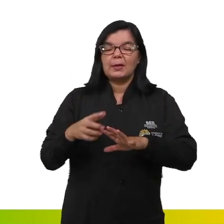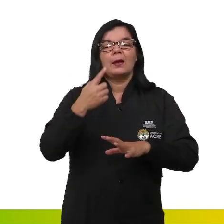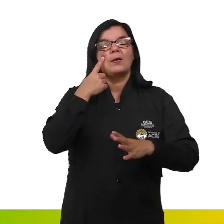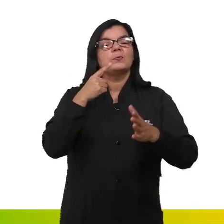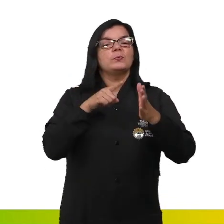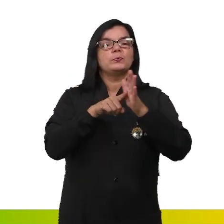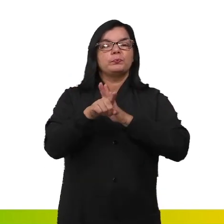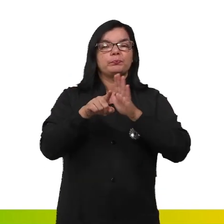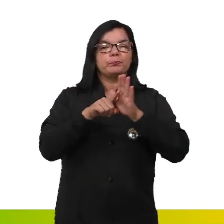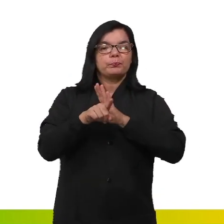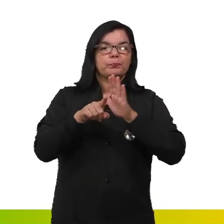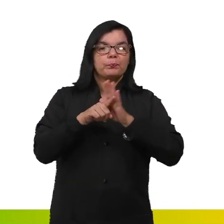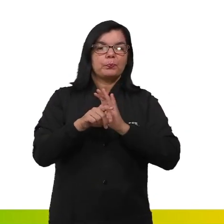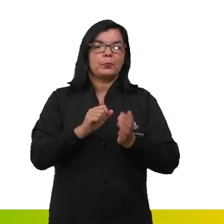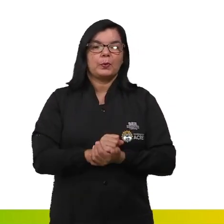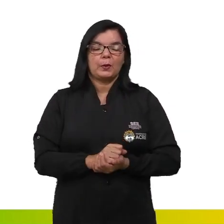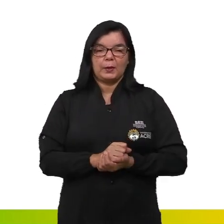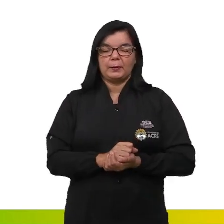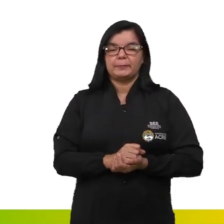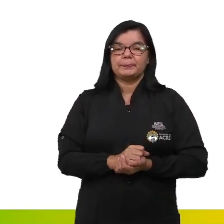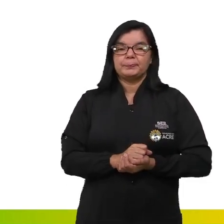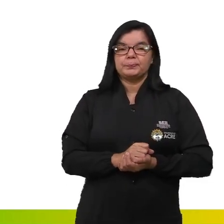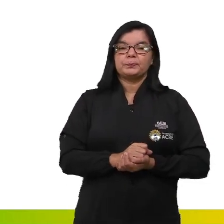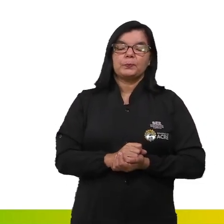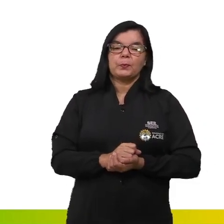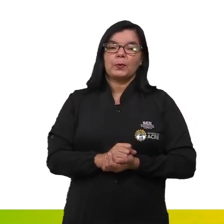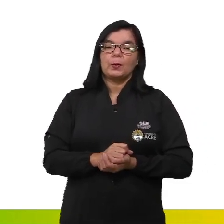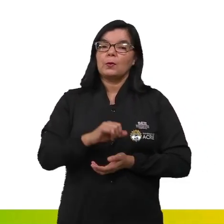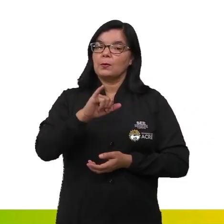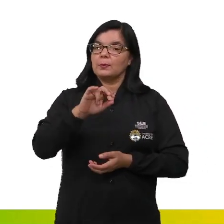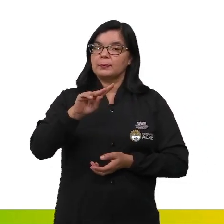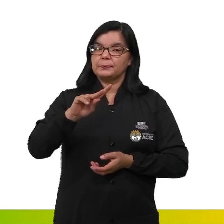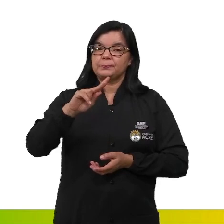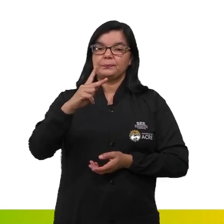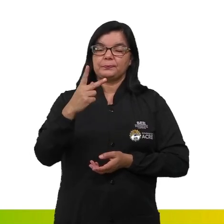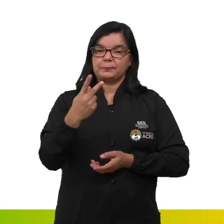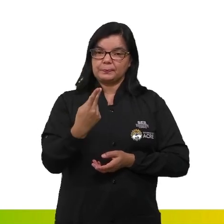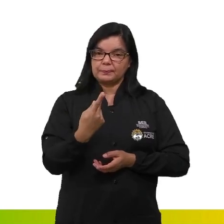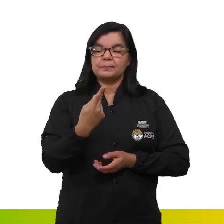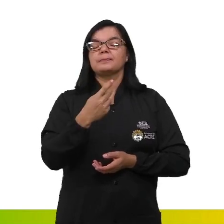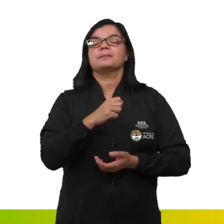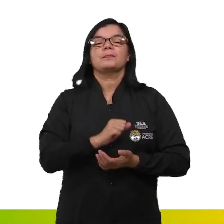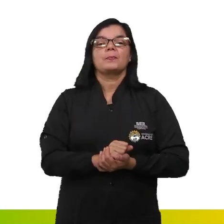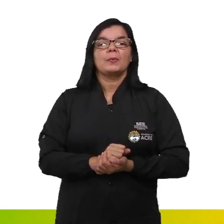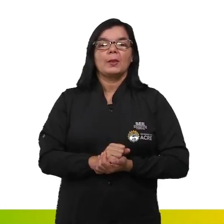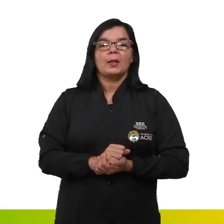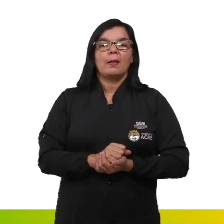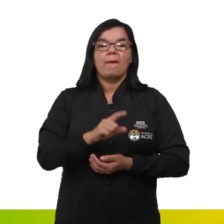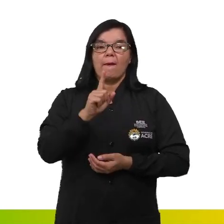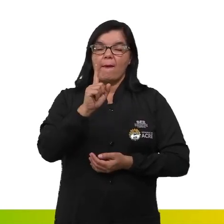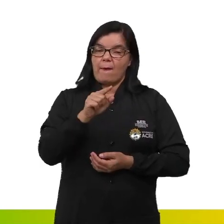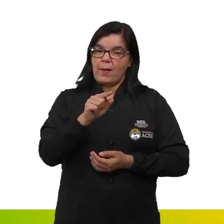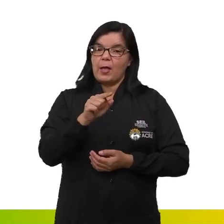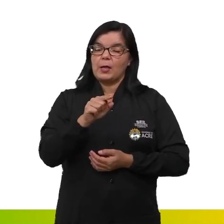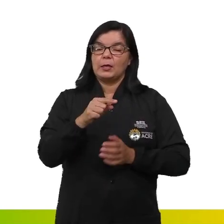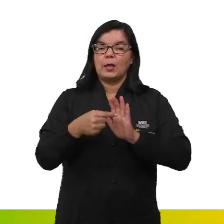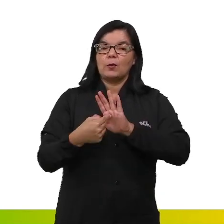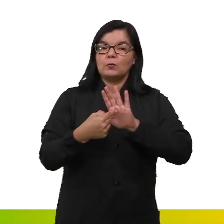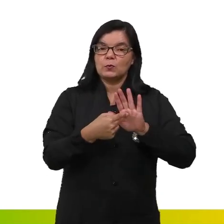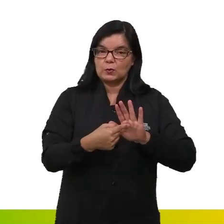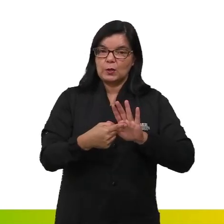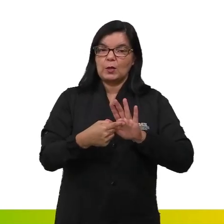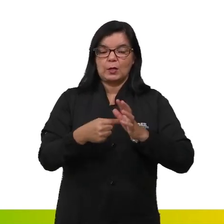lá. Comando da questão. O IDH, que é o Índice de Desenvolvimento Humano, é um indicador